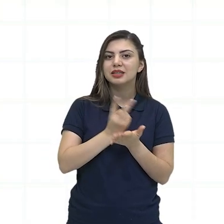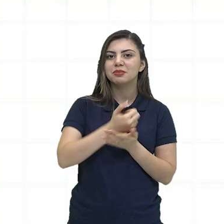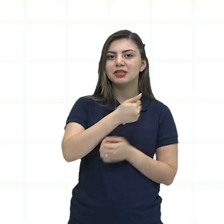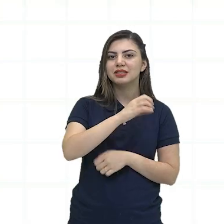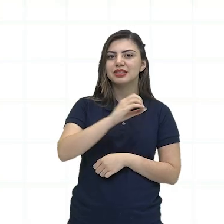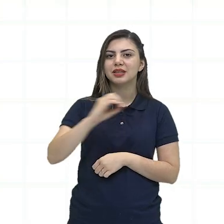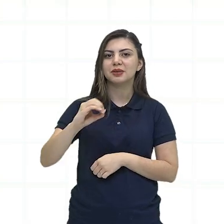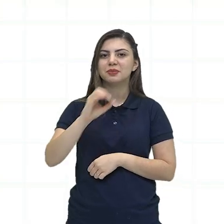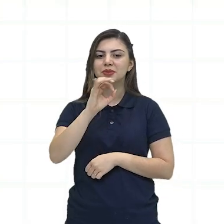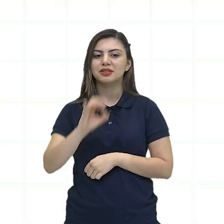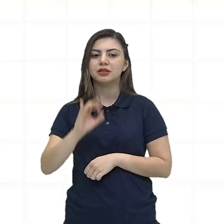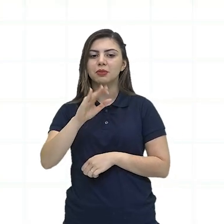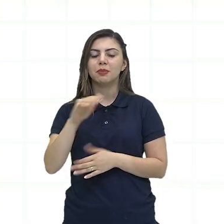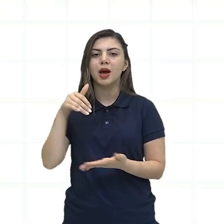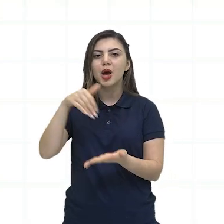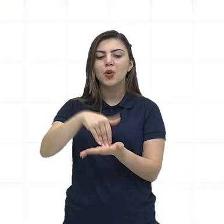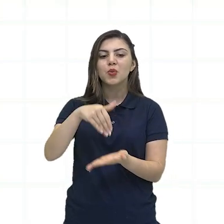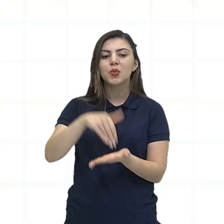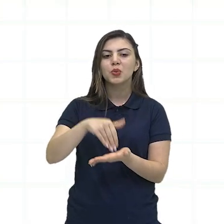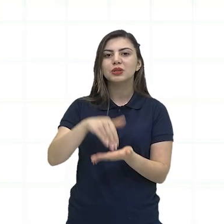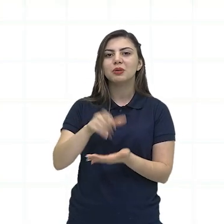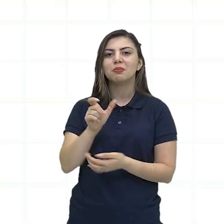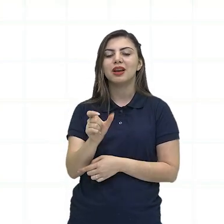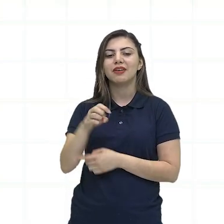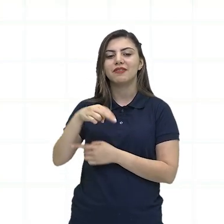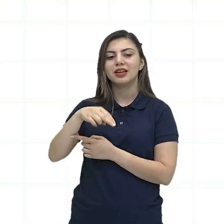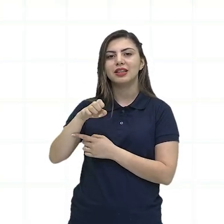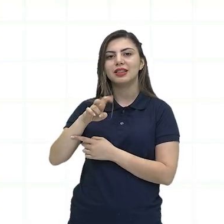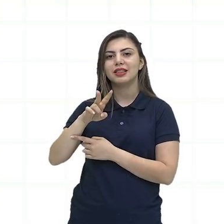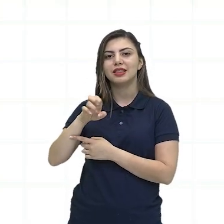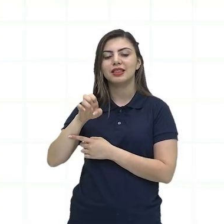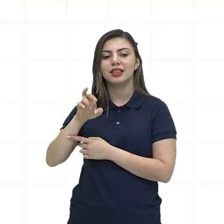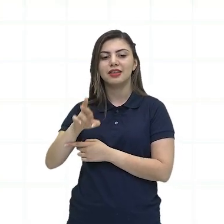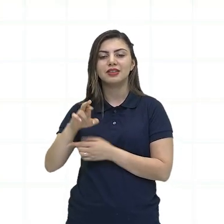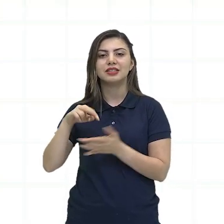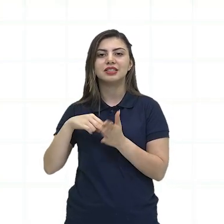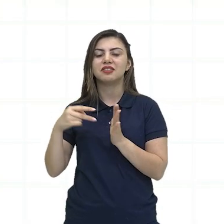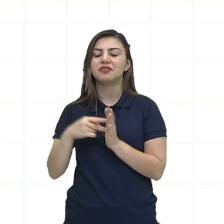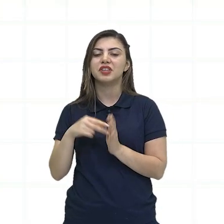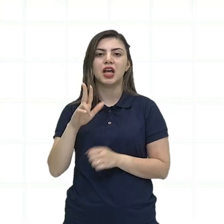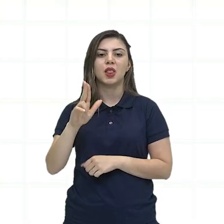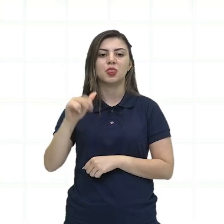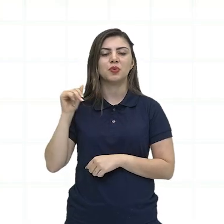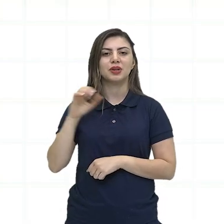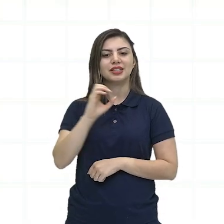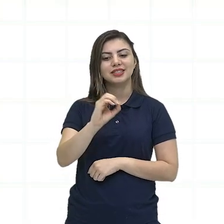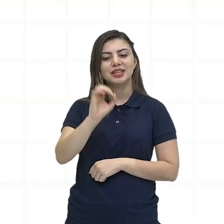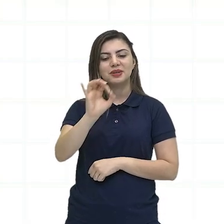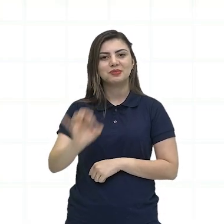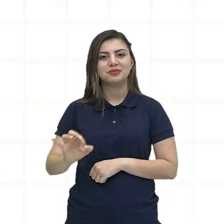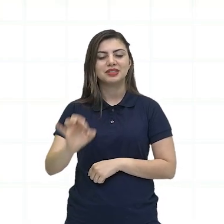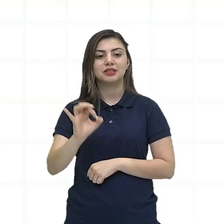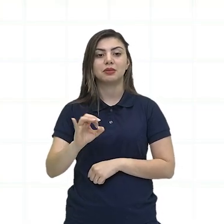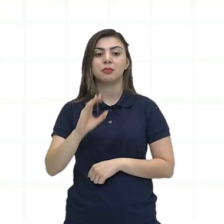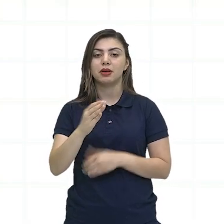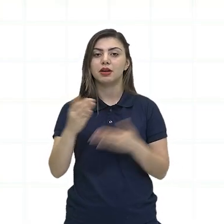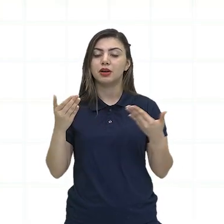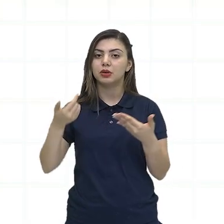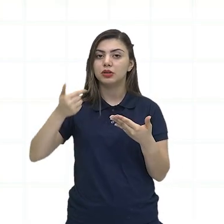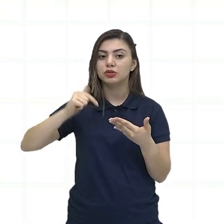never, que é 0%, nunca faz, né? Então, eu vou falar mais uma vez a pronúncia